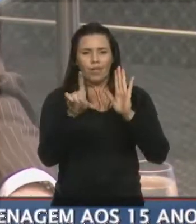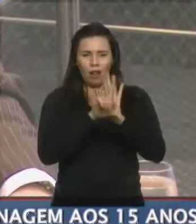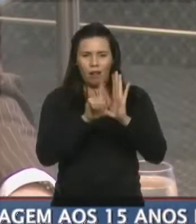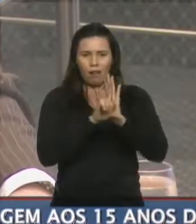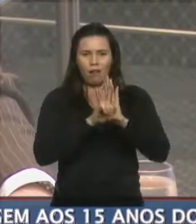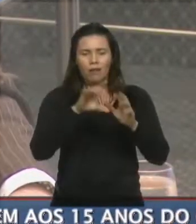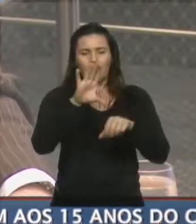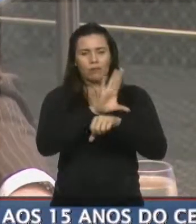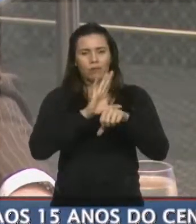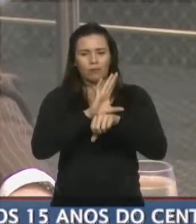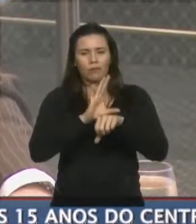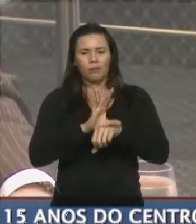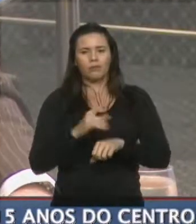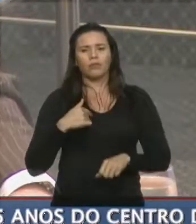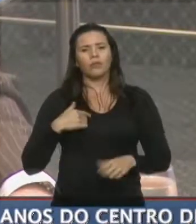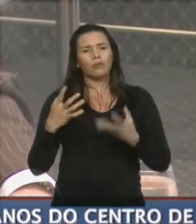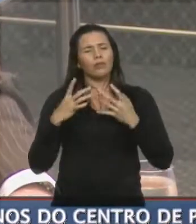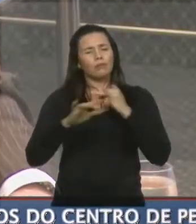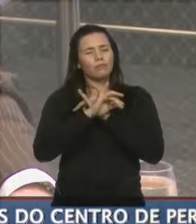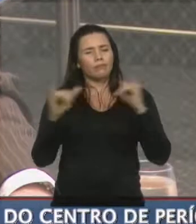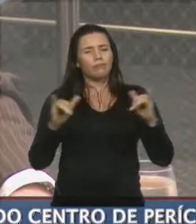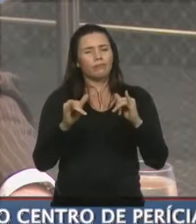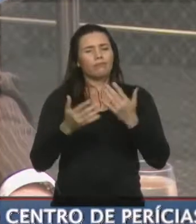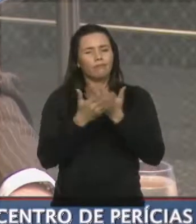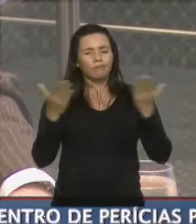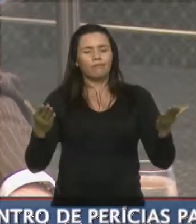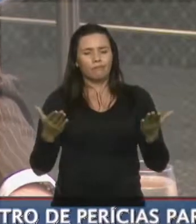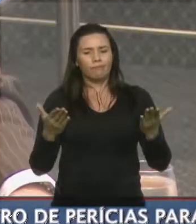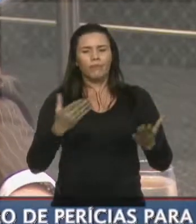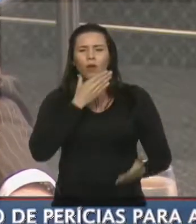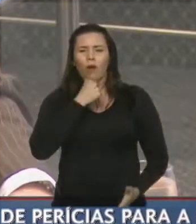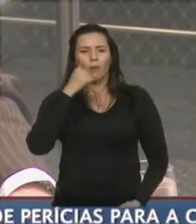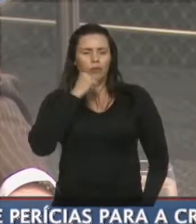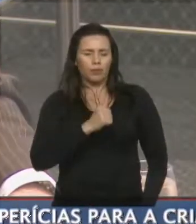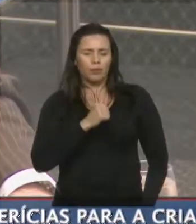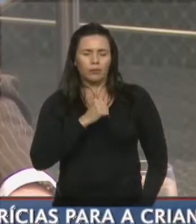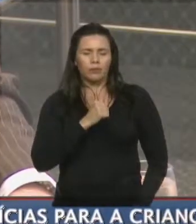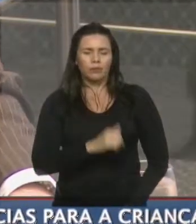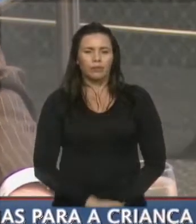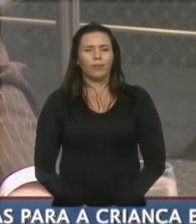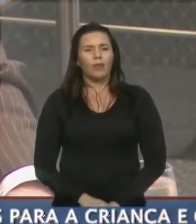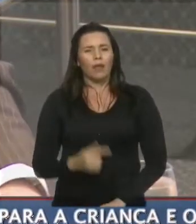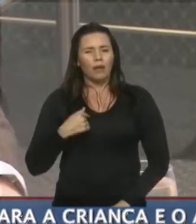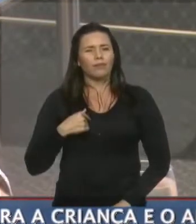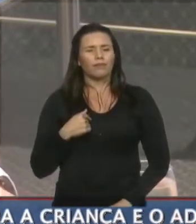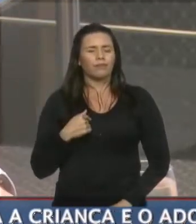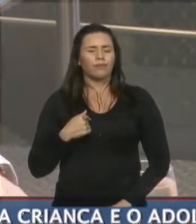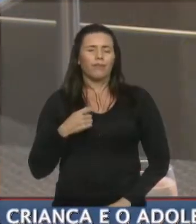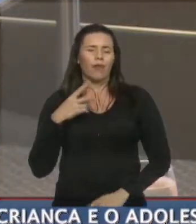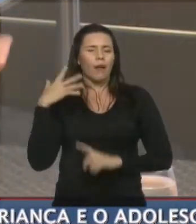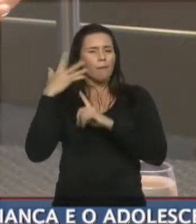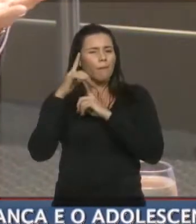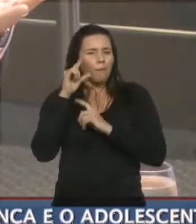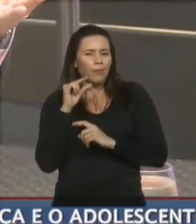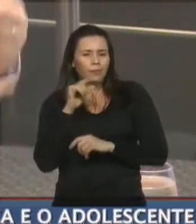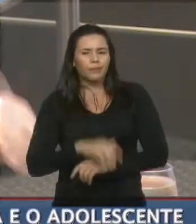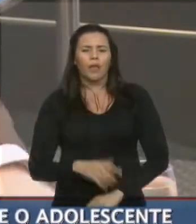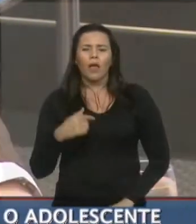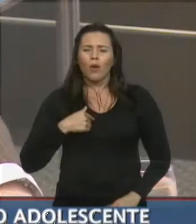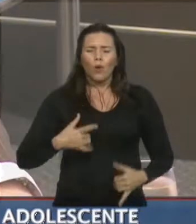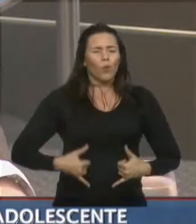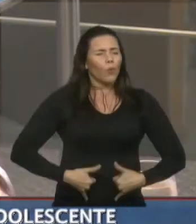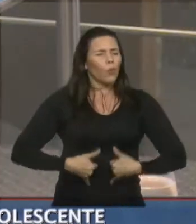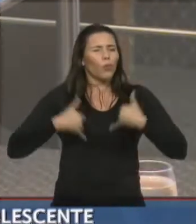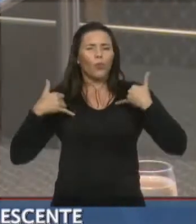mais aqui às senhoras e senhores, sendo breve, que eu tenho muito orgulho, né, e fico muito feliz e parabenizo o